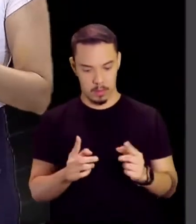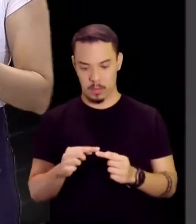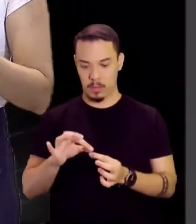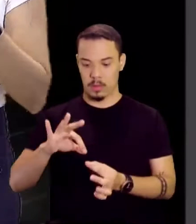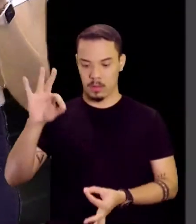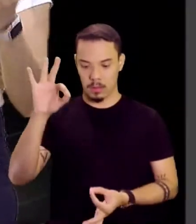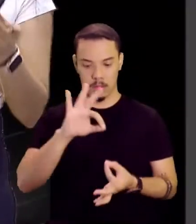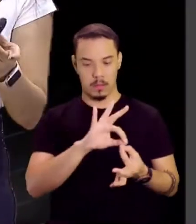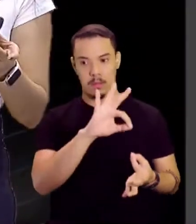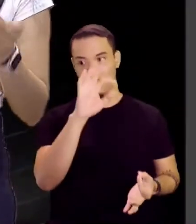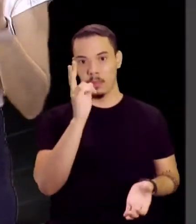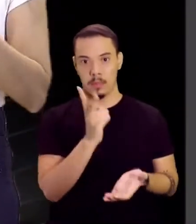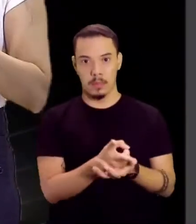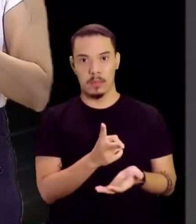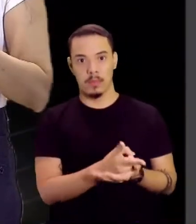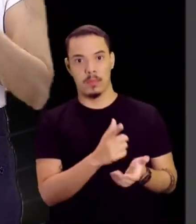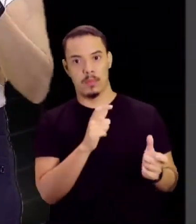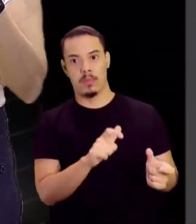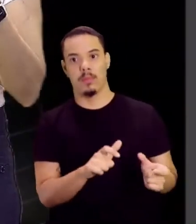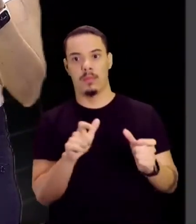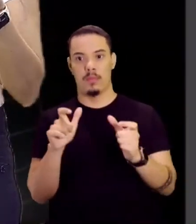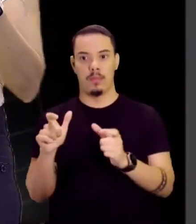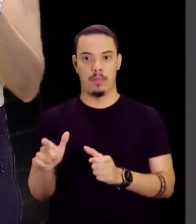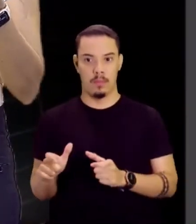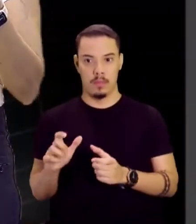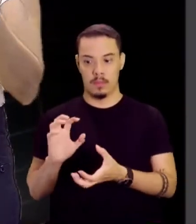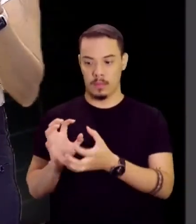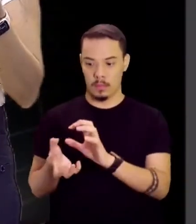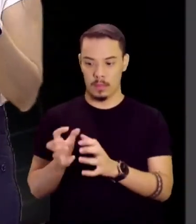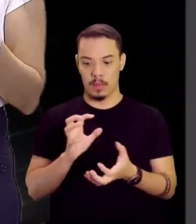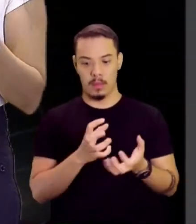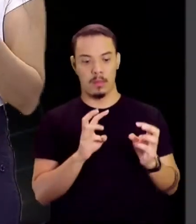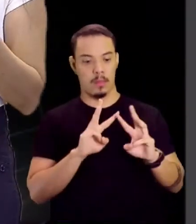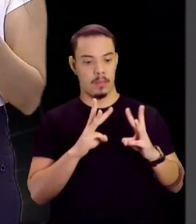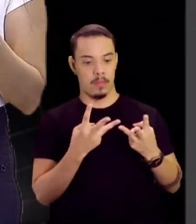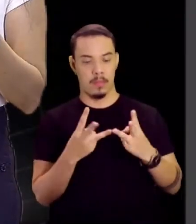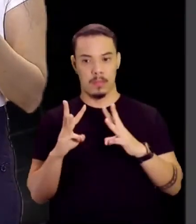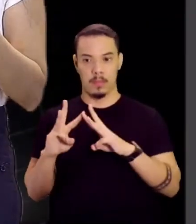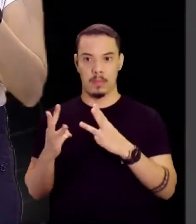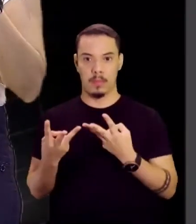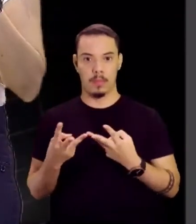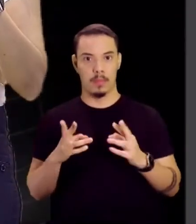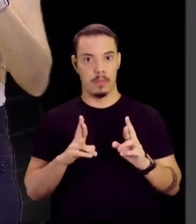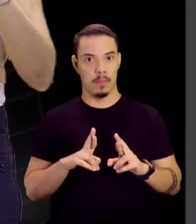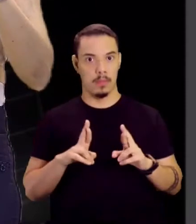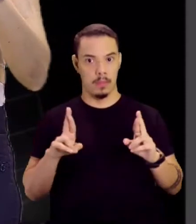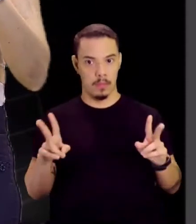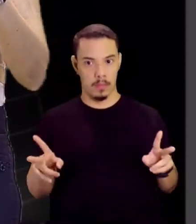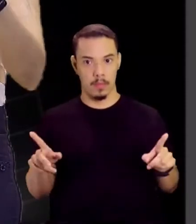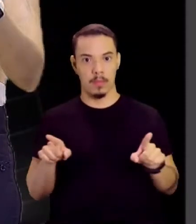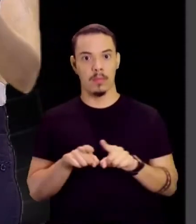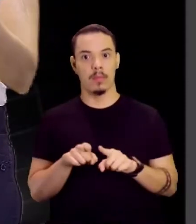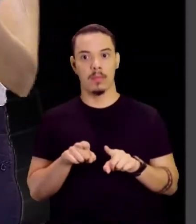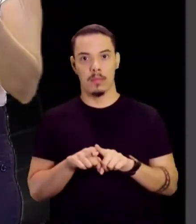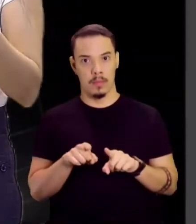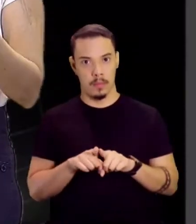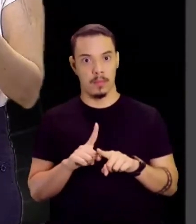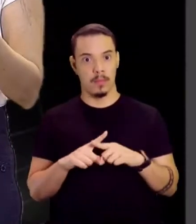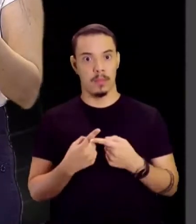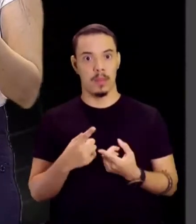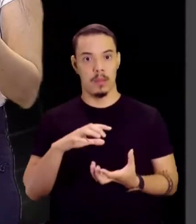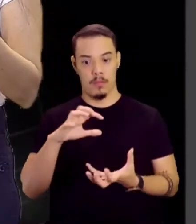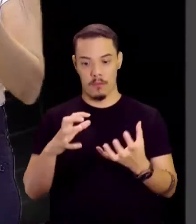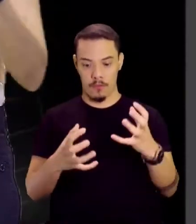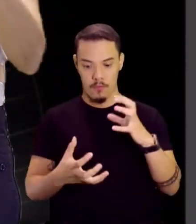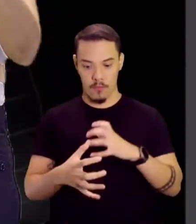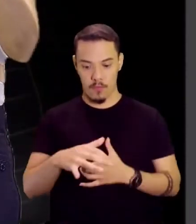Então, lá, mesmo local, mesma altura, esferas com massas diferentes, né? e ali da mesma altura, só com a mesma